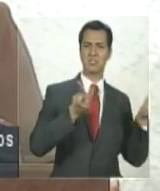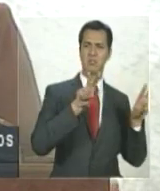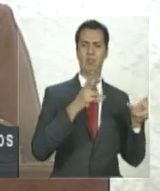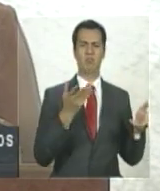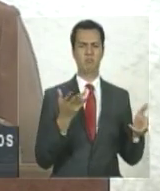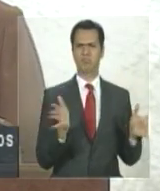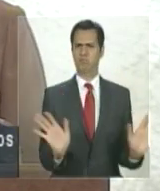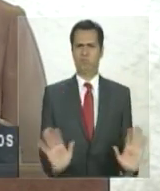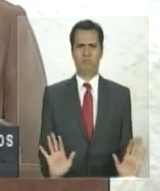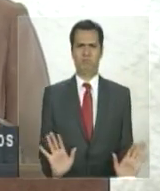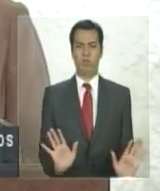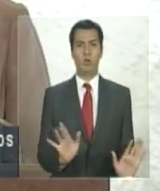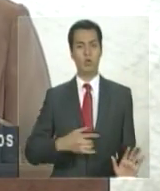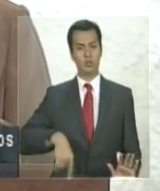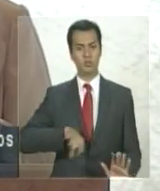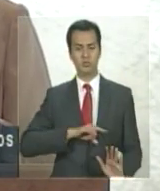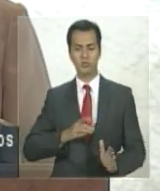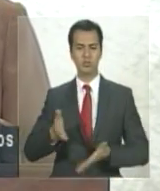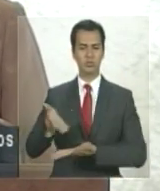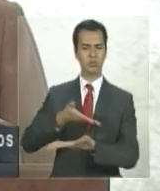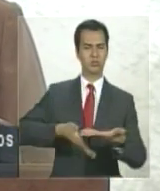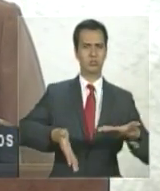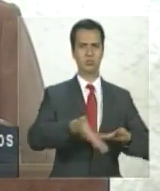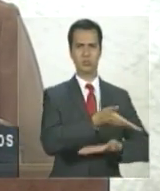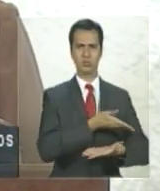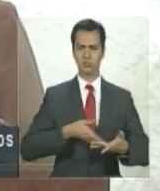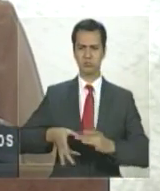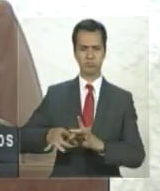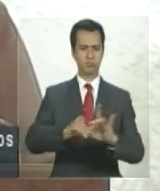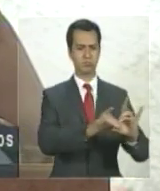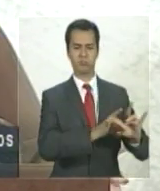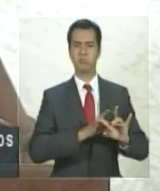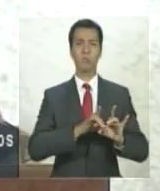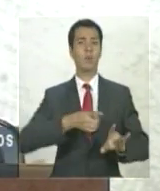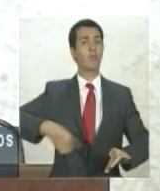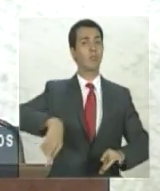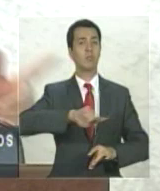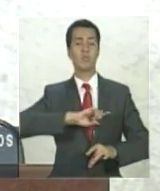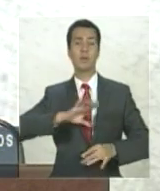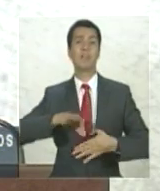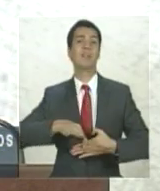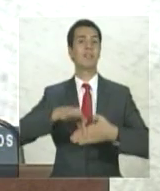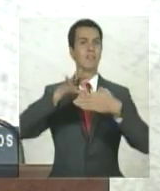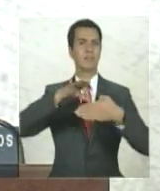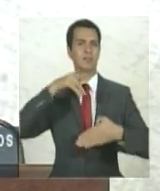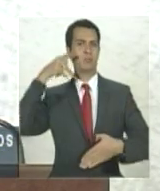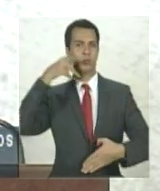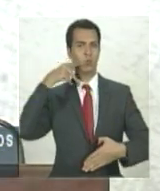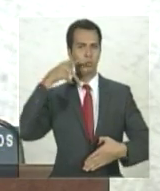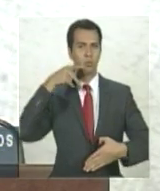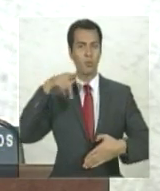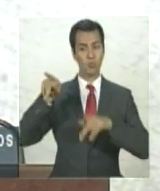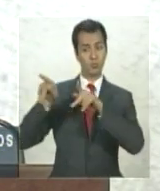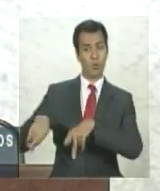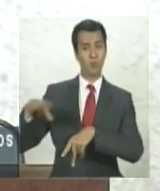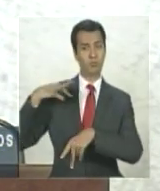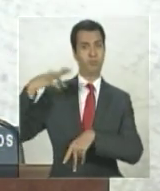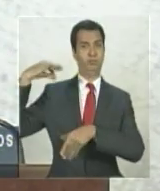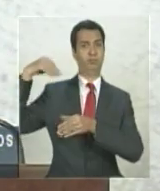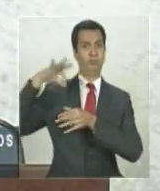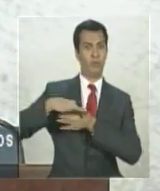nos relacionando como líderes que foram escolhidos pelo povo brasileiro para resolver os grandes problemas do